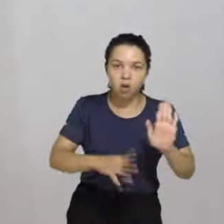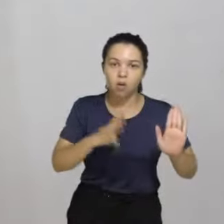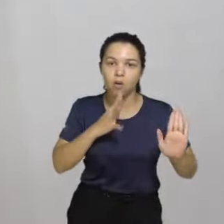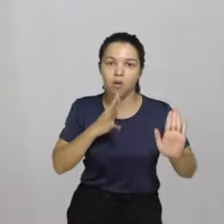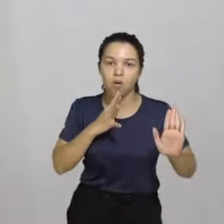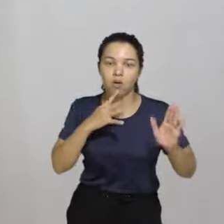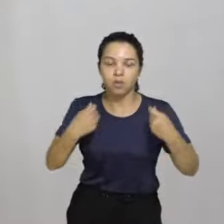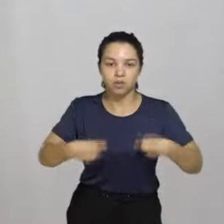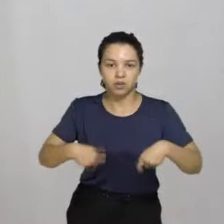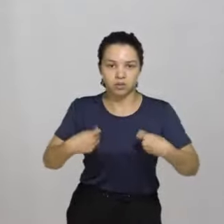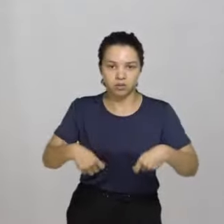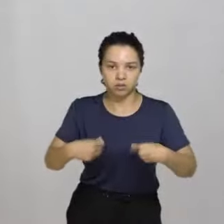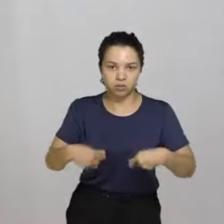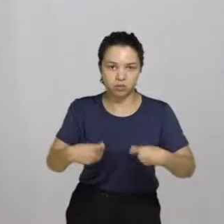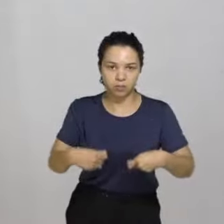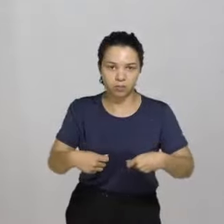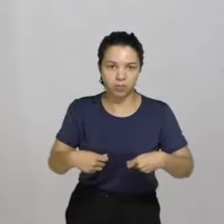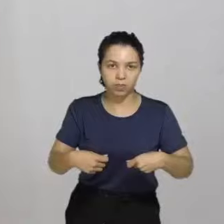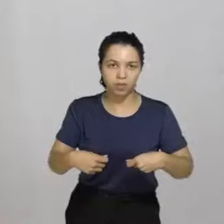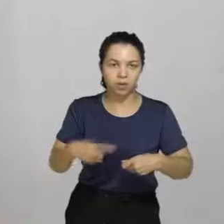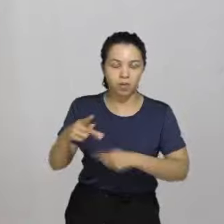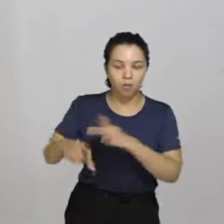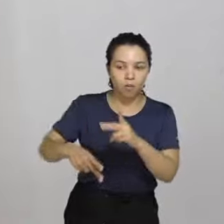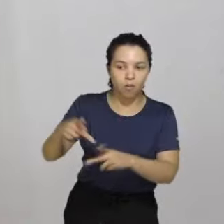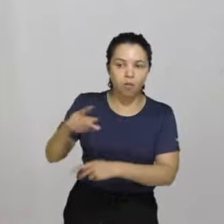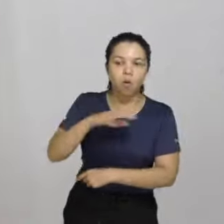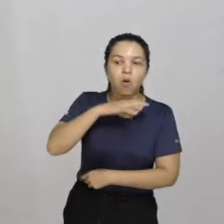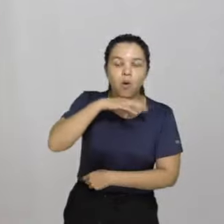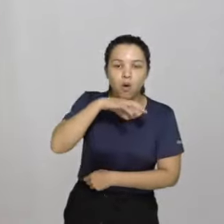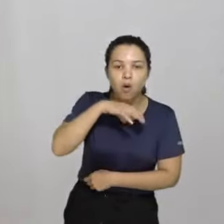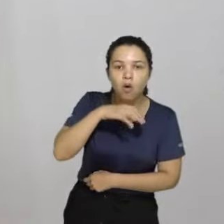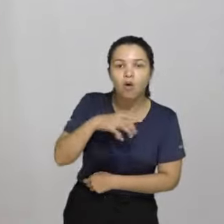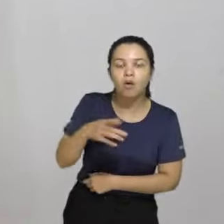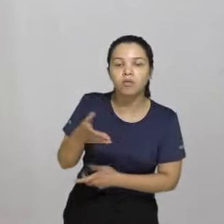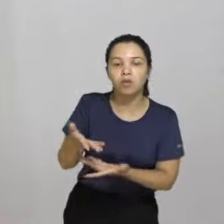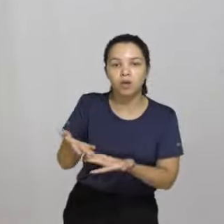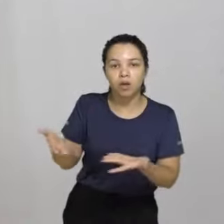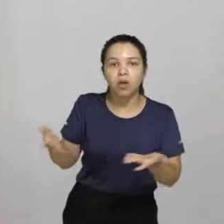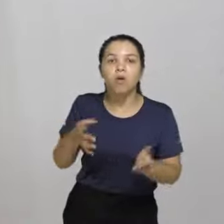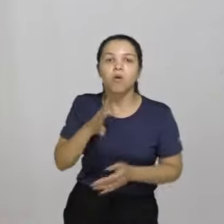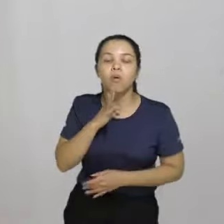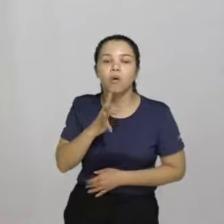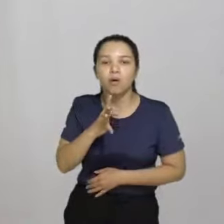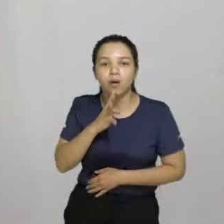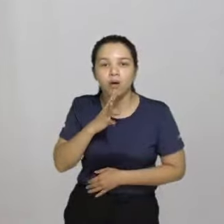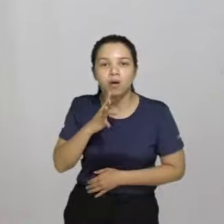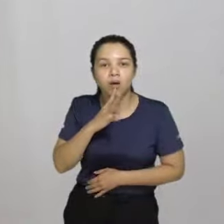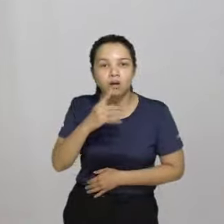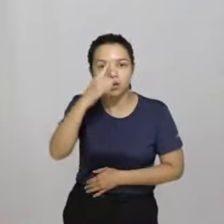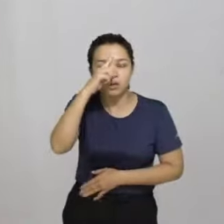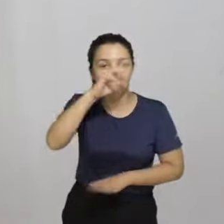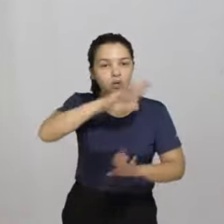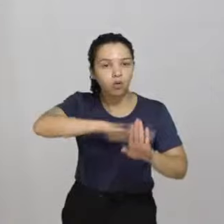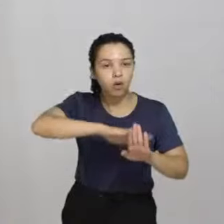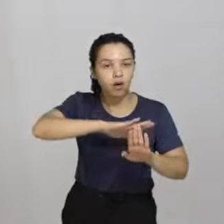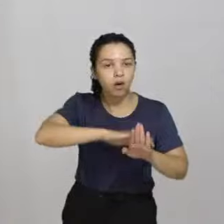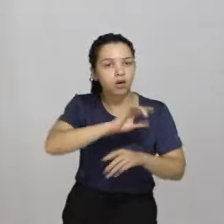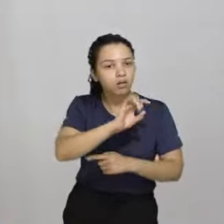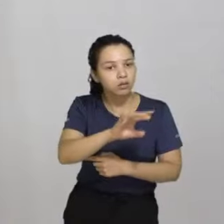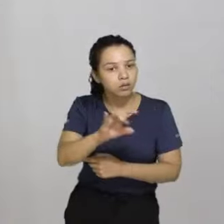Eu vejo aqui cartaz lá do povo de Concórdia, que eu conheço muito bem a ideologia de cada um, mas